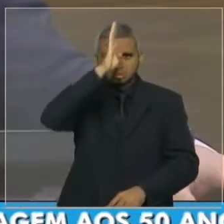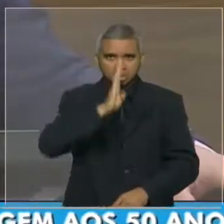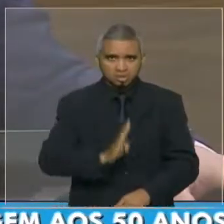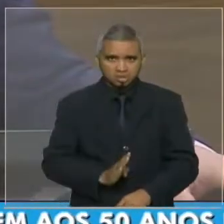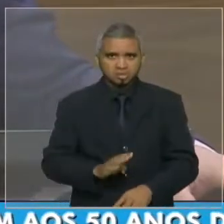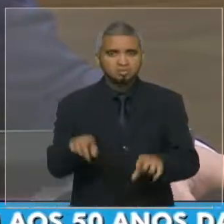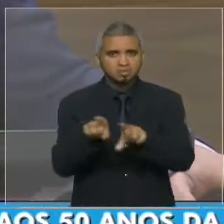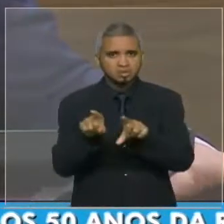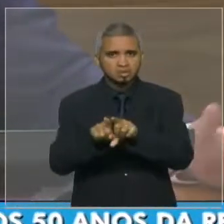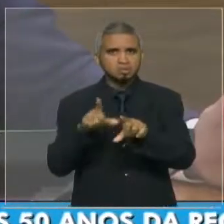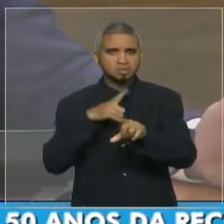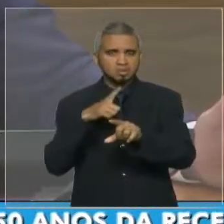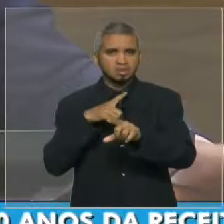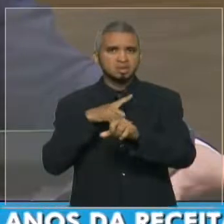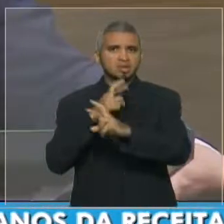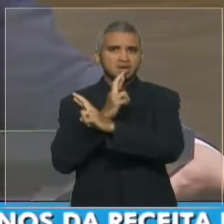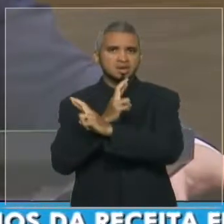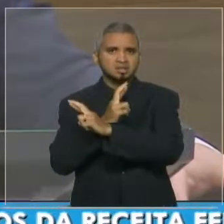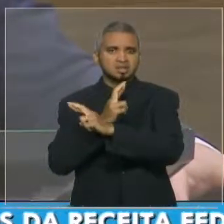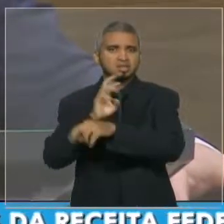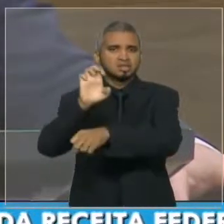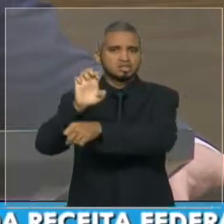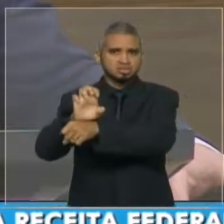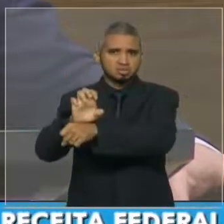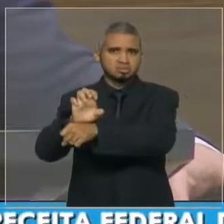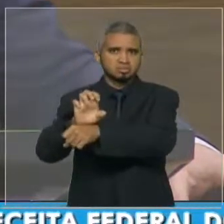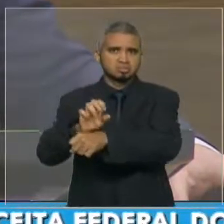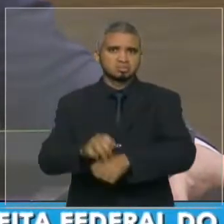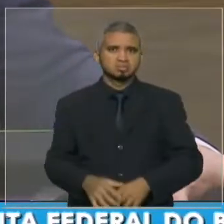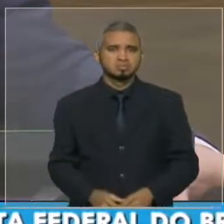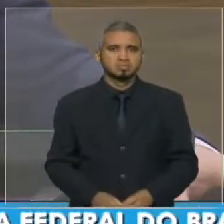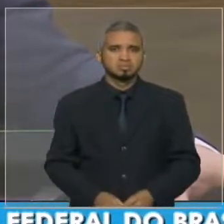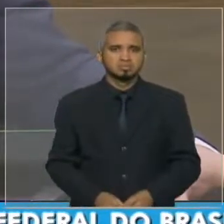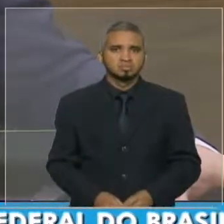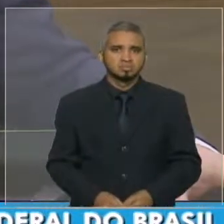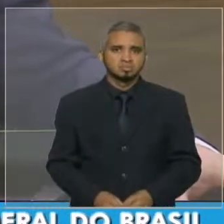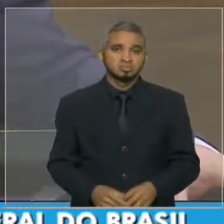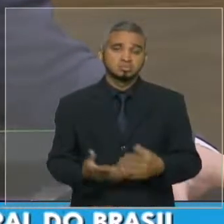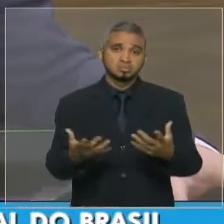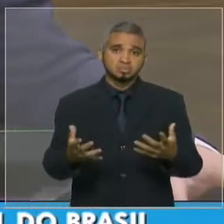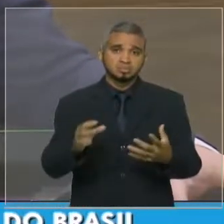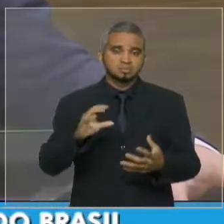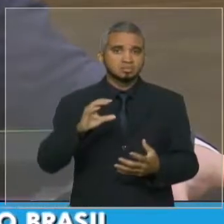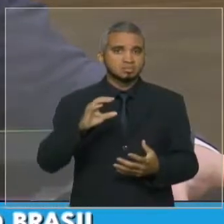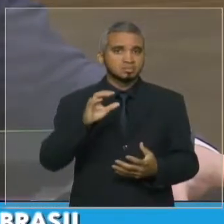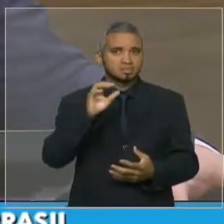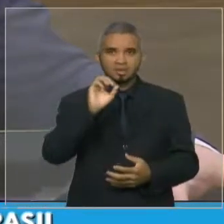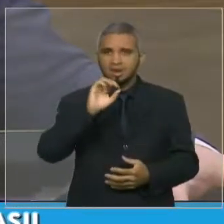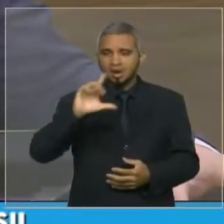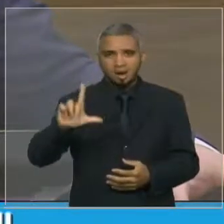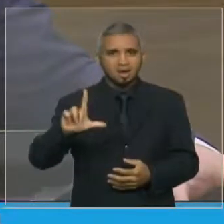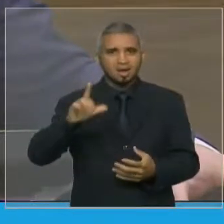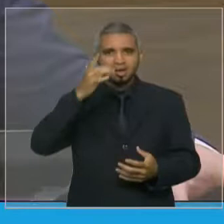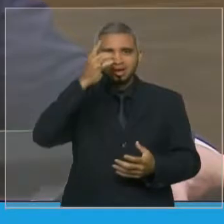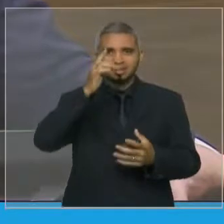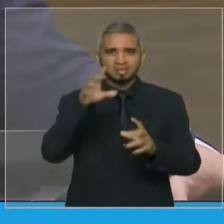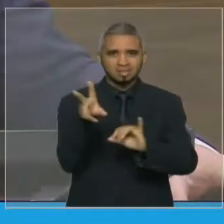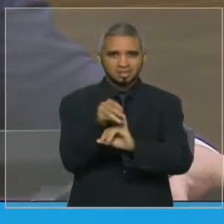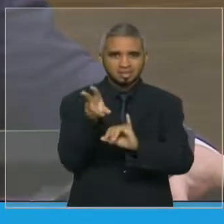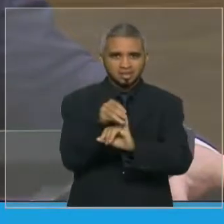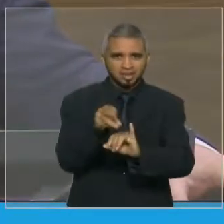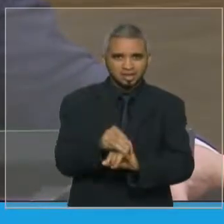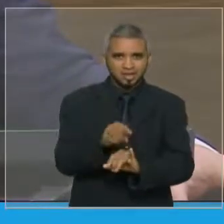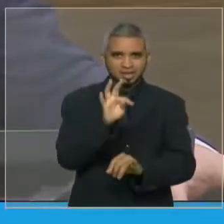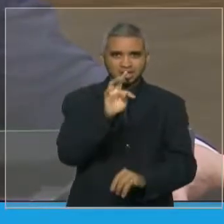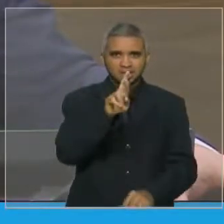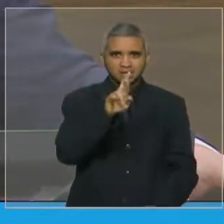das receitas estaduais também. É claro que essa coisa do tributo, que